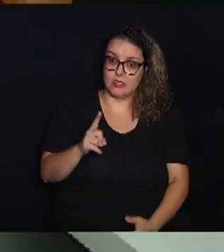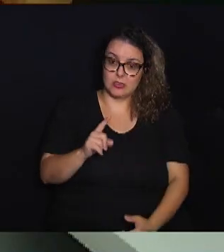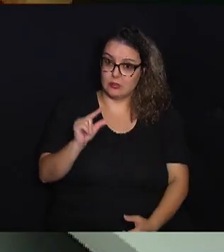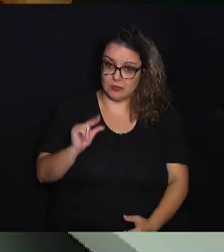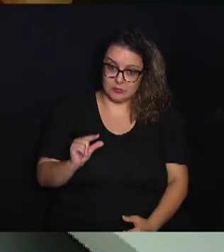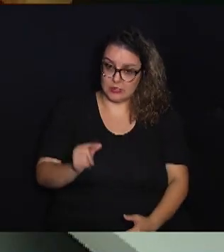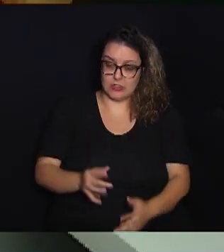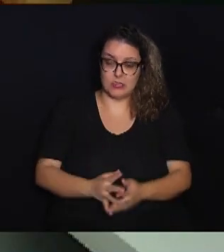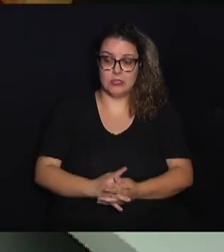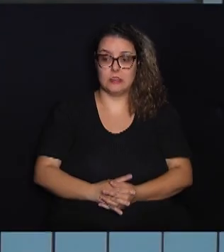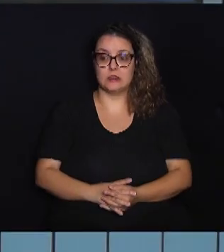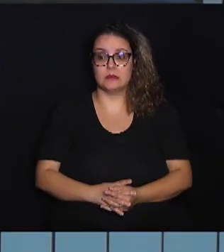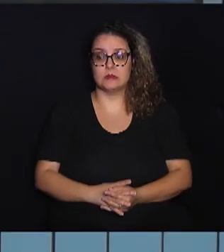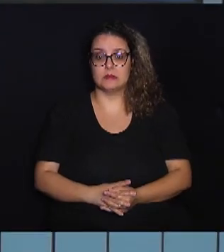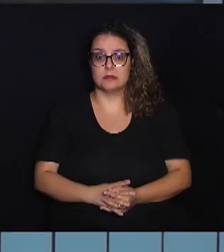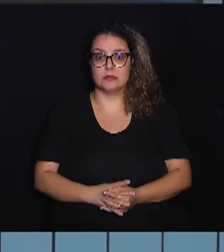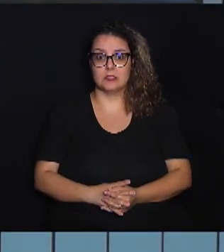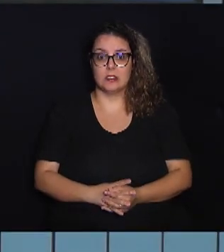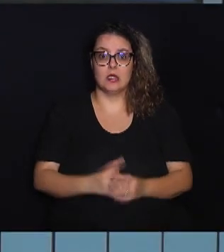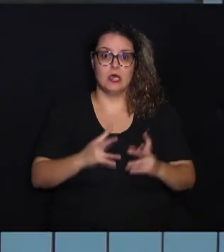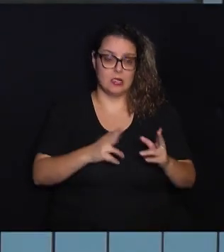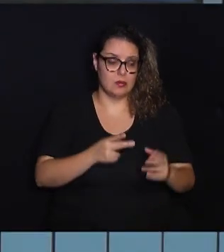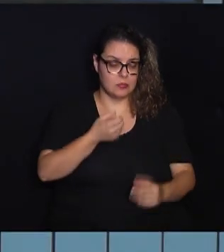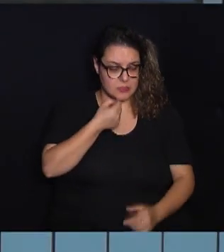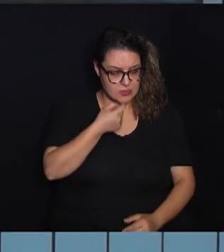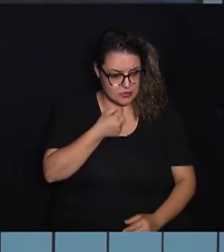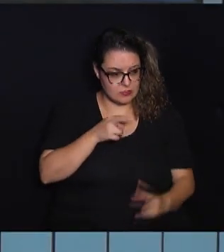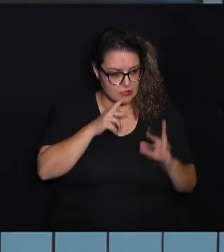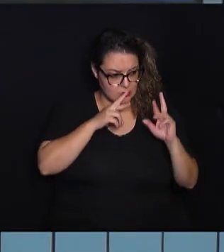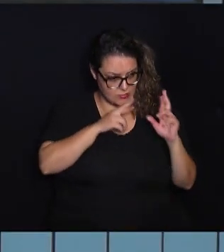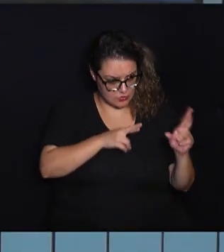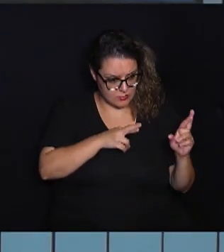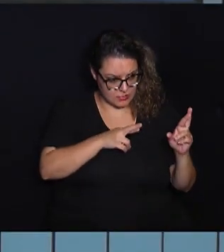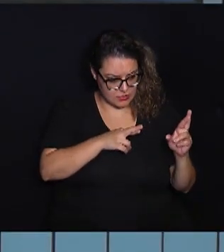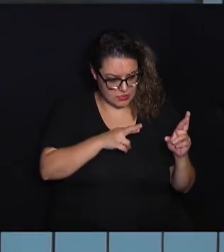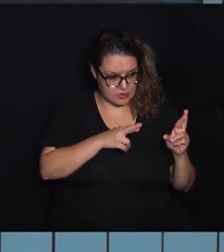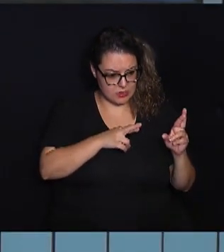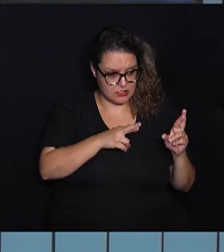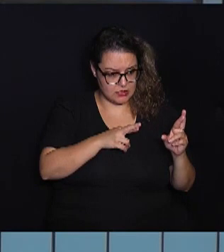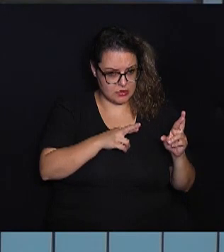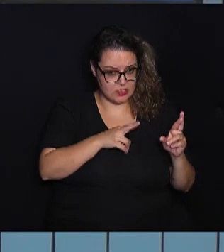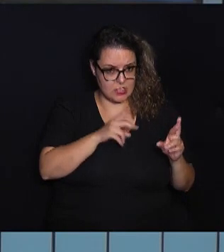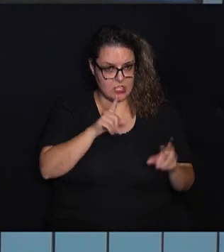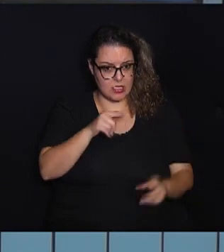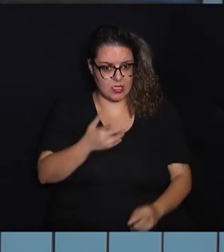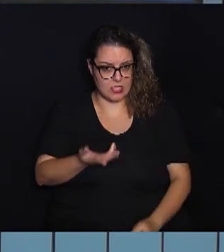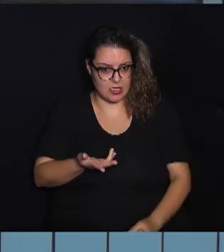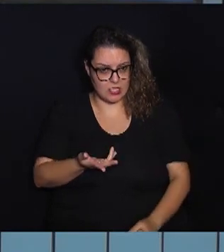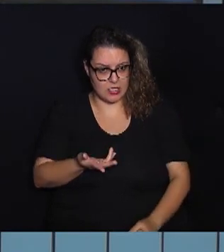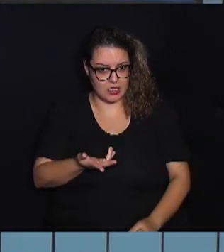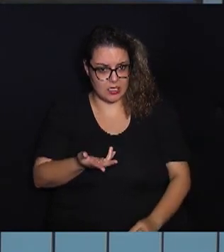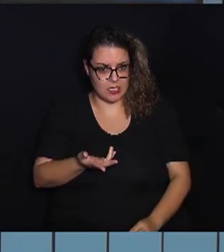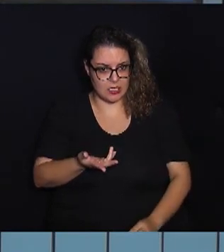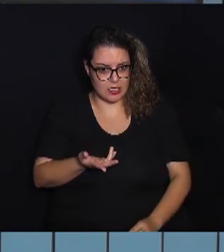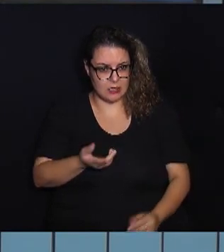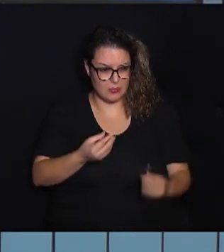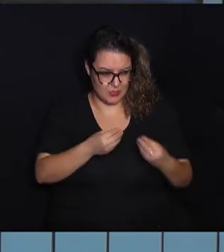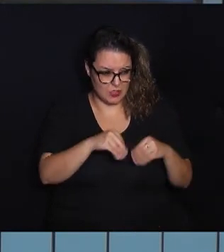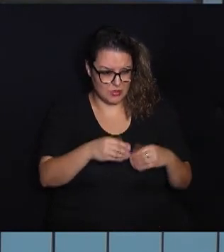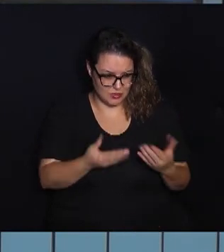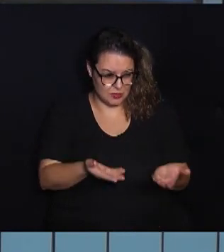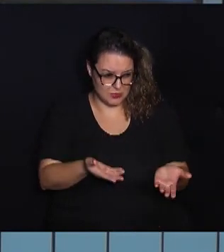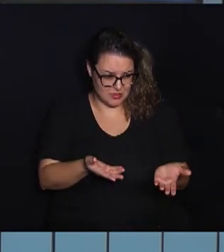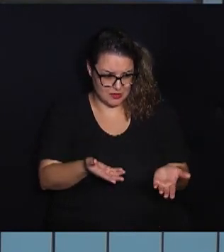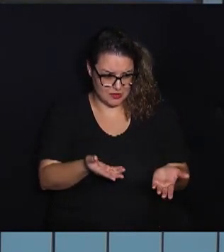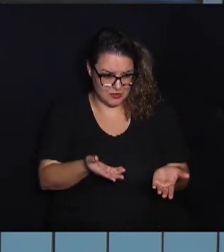pequenas. No caso desses remédios para dormir, eles são então prejudiciais, vamos